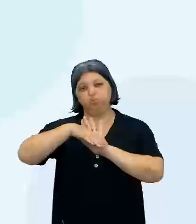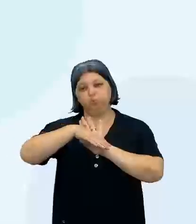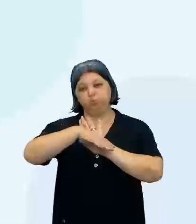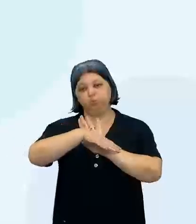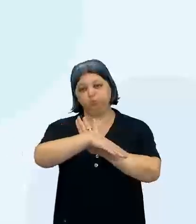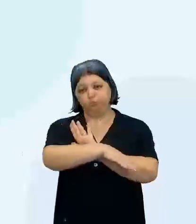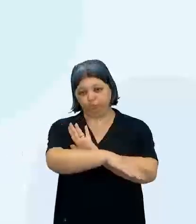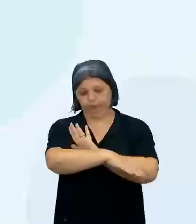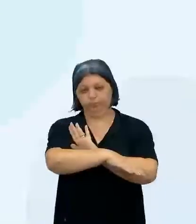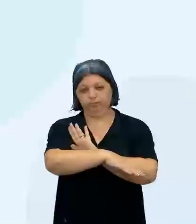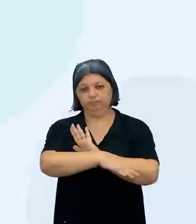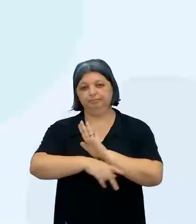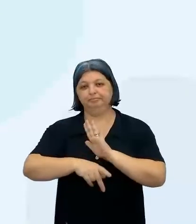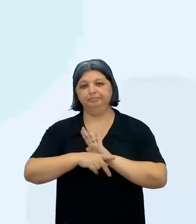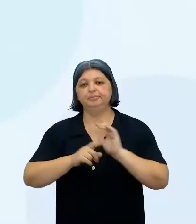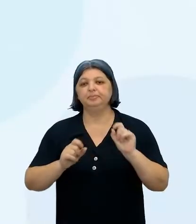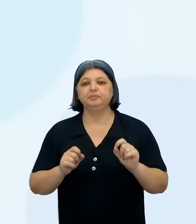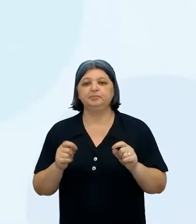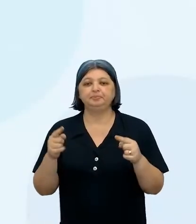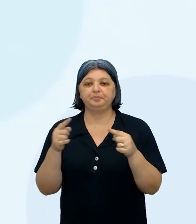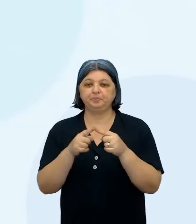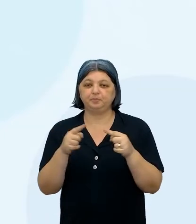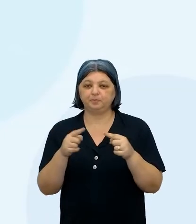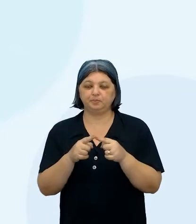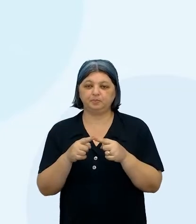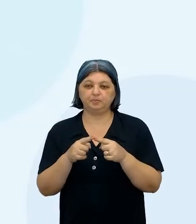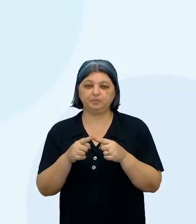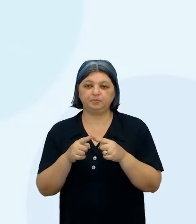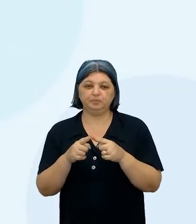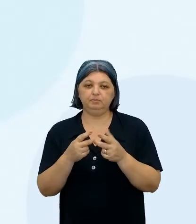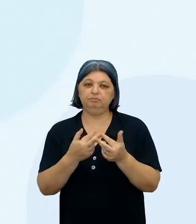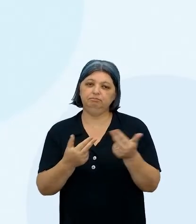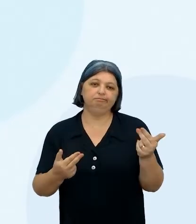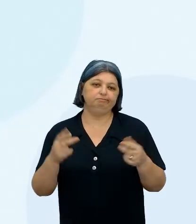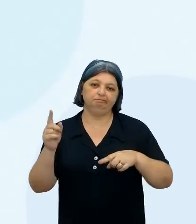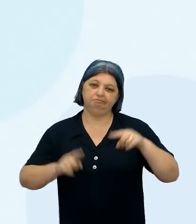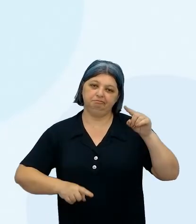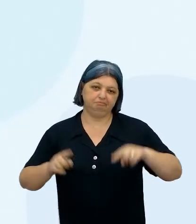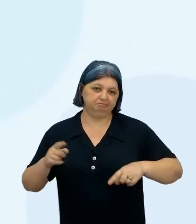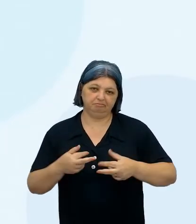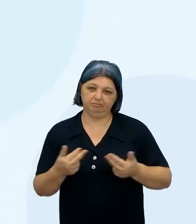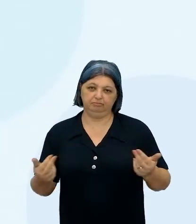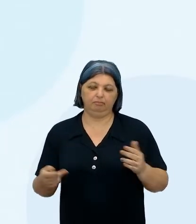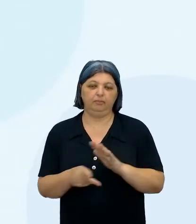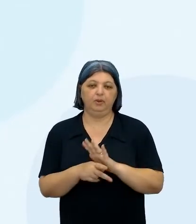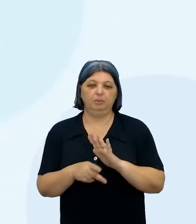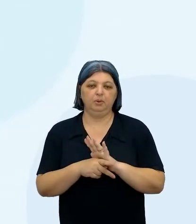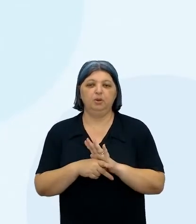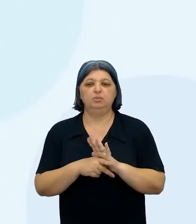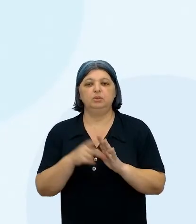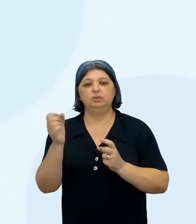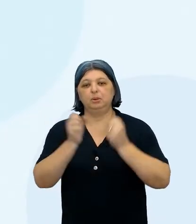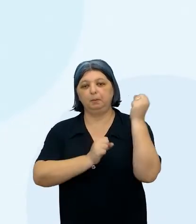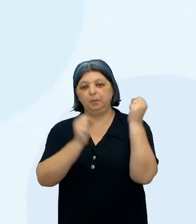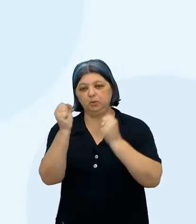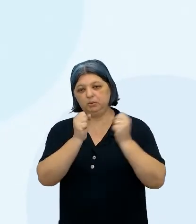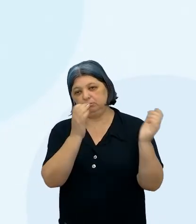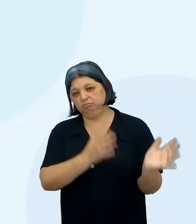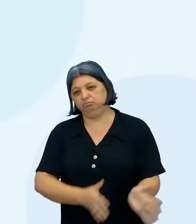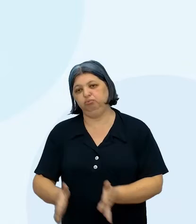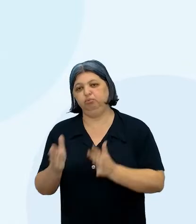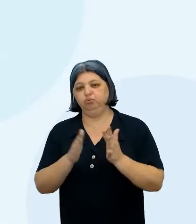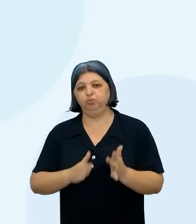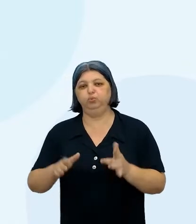vocês, o declínio do Fordismo está vinculado a fatores variados, entre eles o elevado custo para a produção e a manutenção